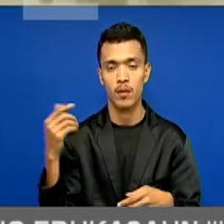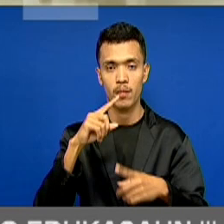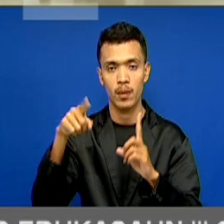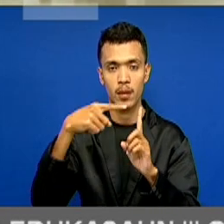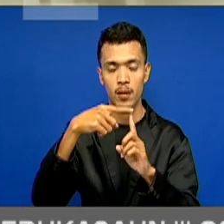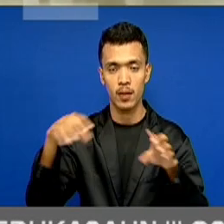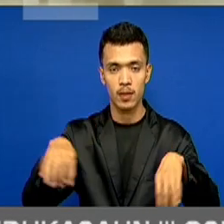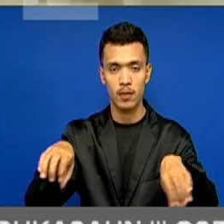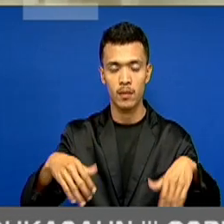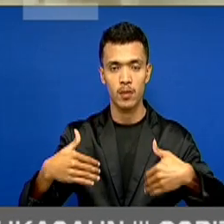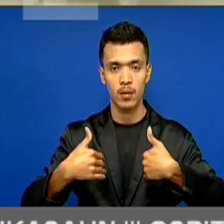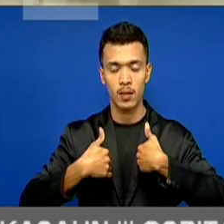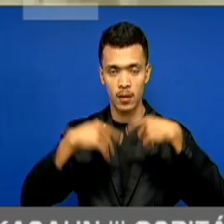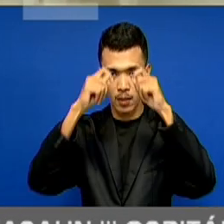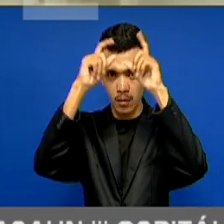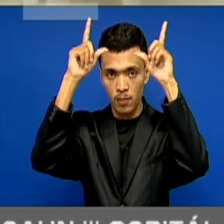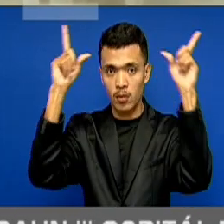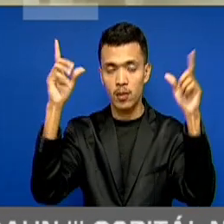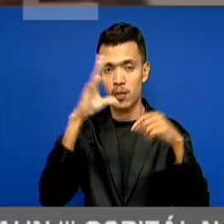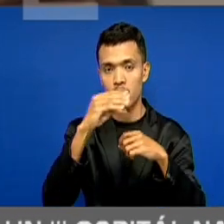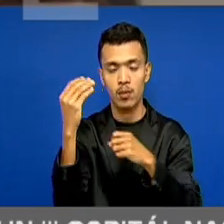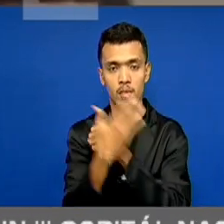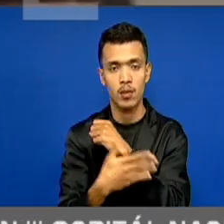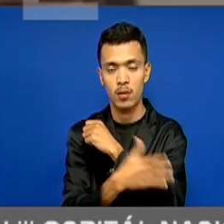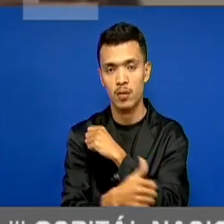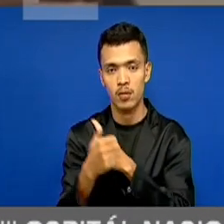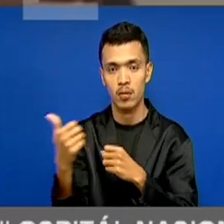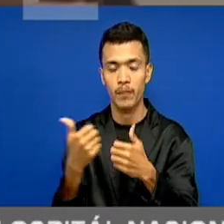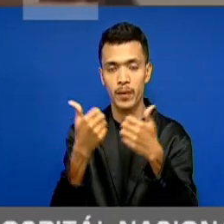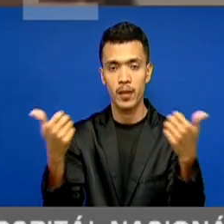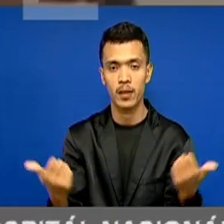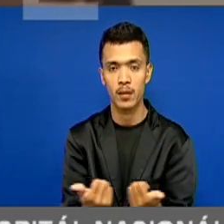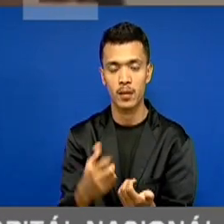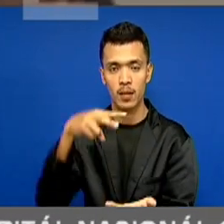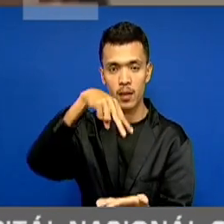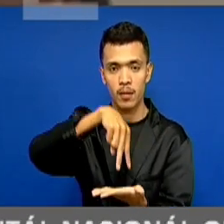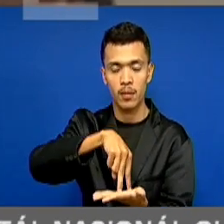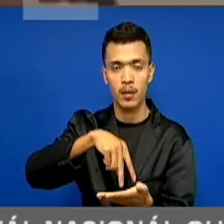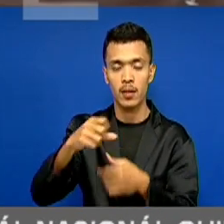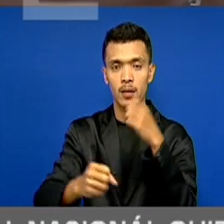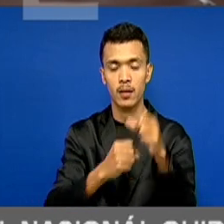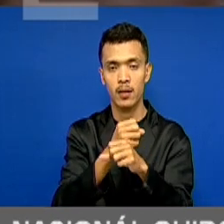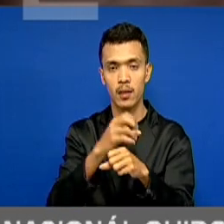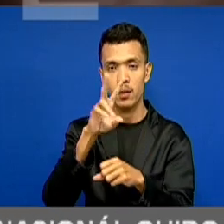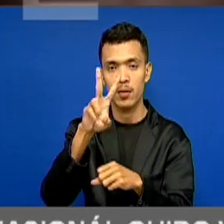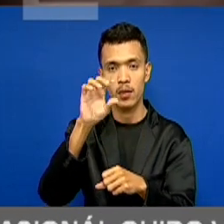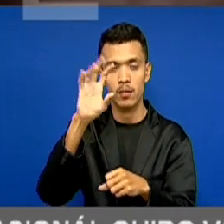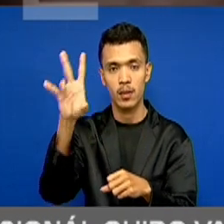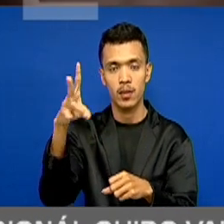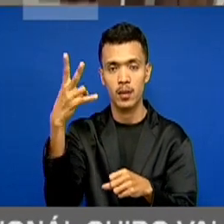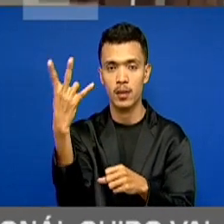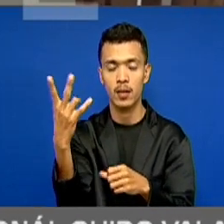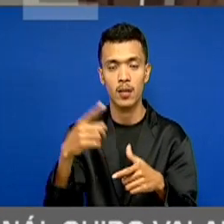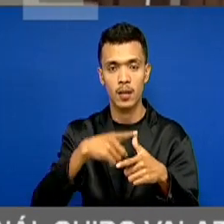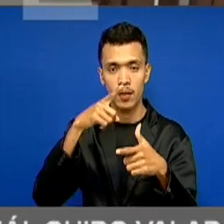herailaran no Railiur. A agência não existe e tem rin rua sanulu resenhito, banhira COVID-19 monso serviço parado, mas bem